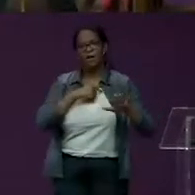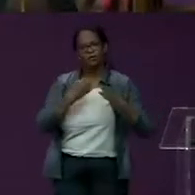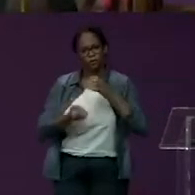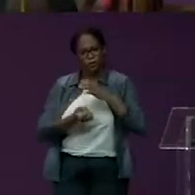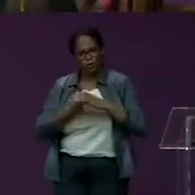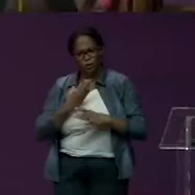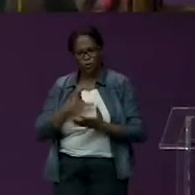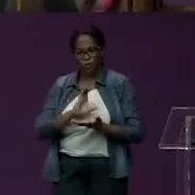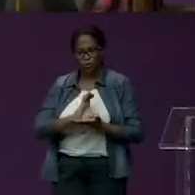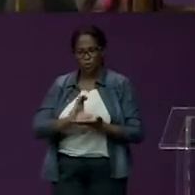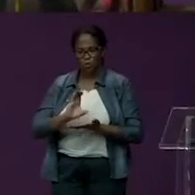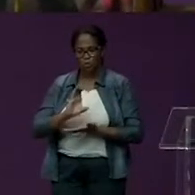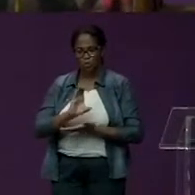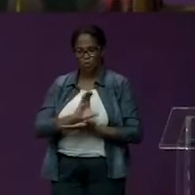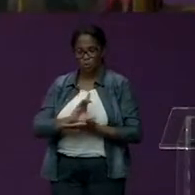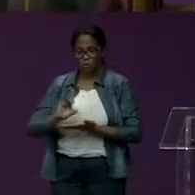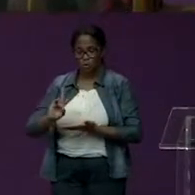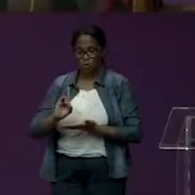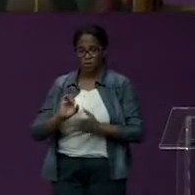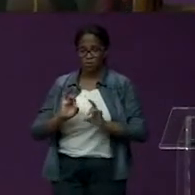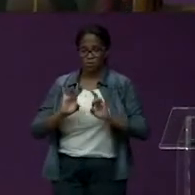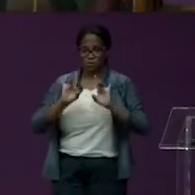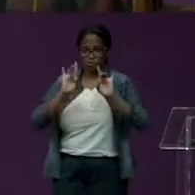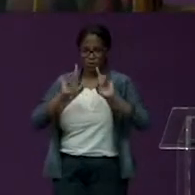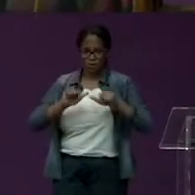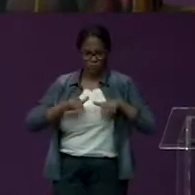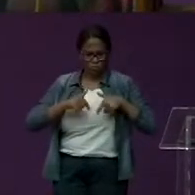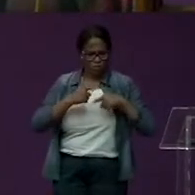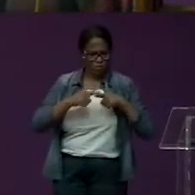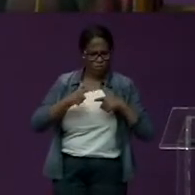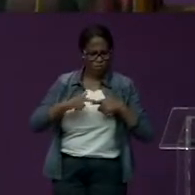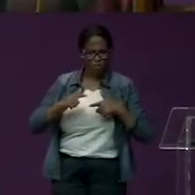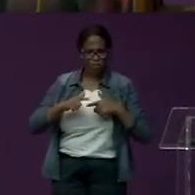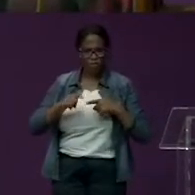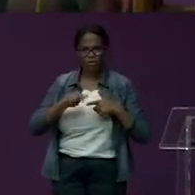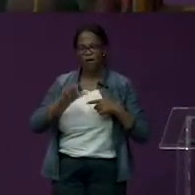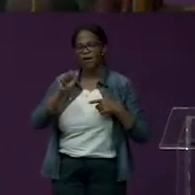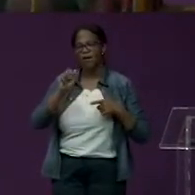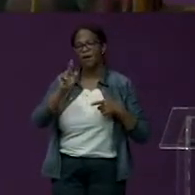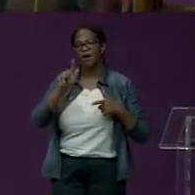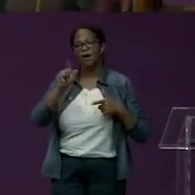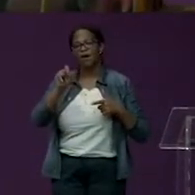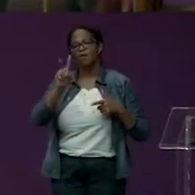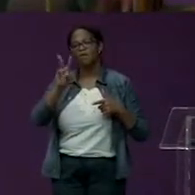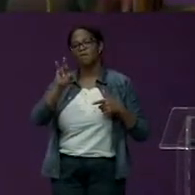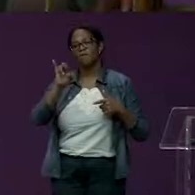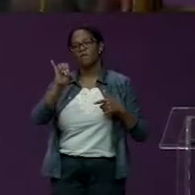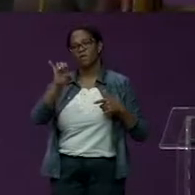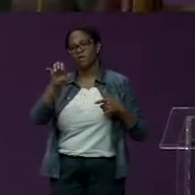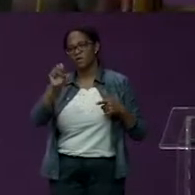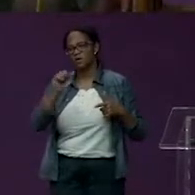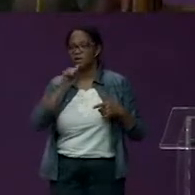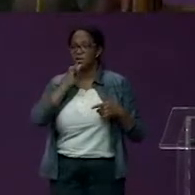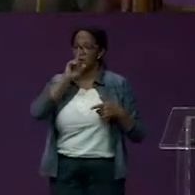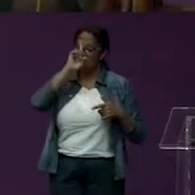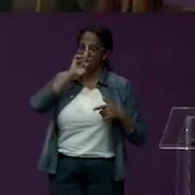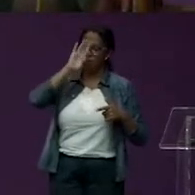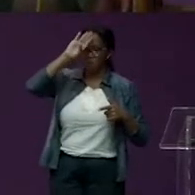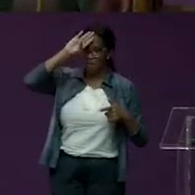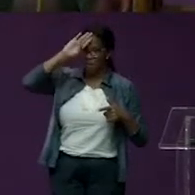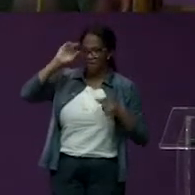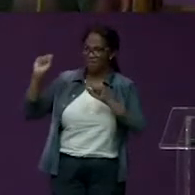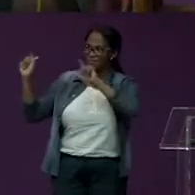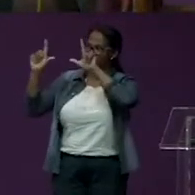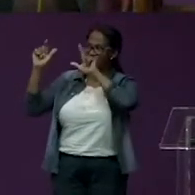coordenação especial que lida desde as questões de arboviroses, né, como é o caso da febre amarela, que está ali focalizada no